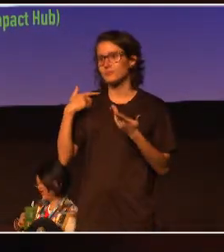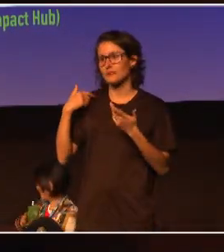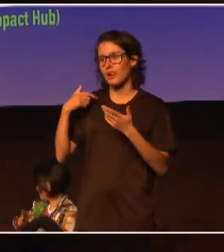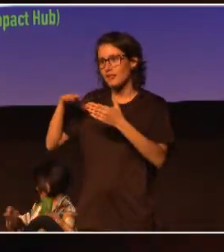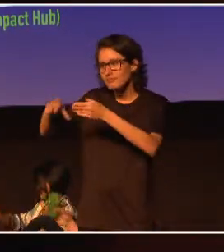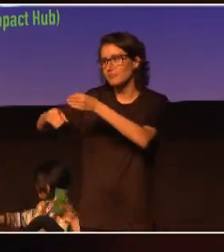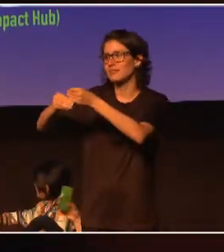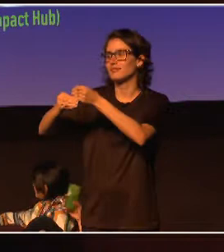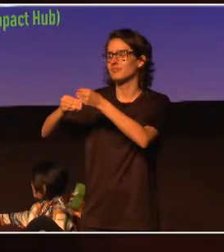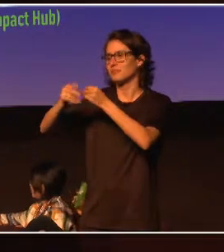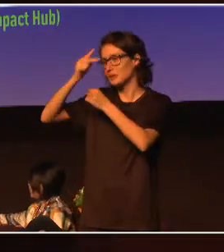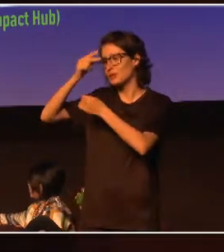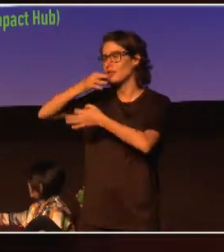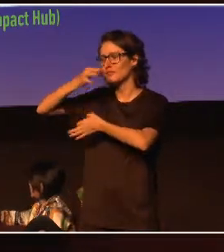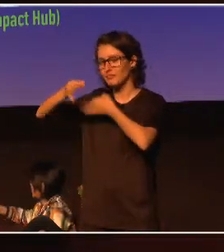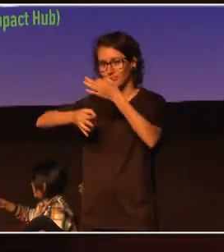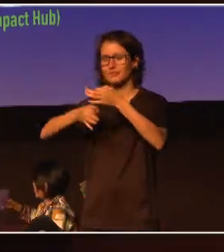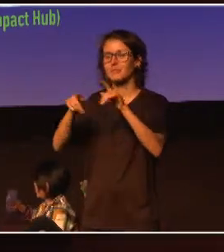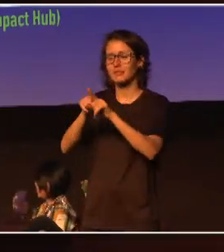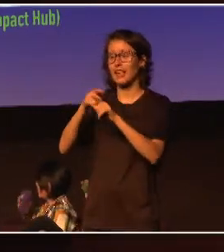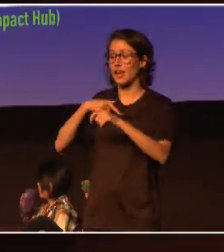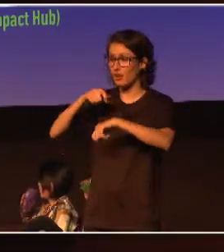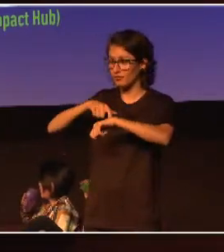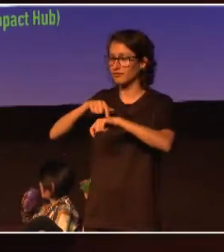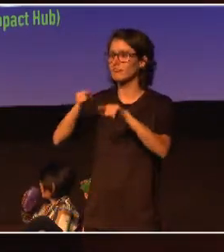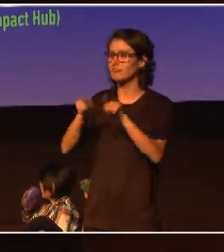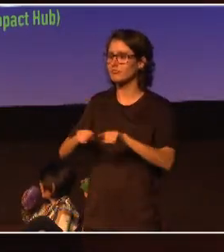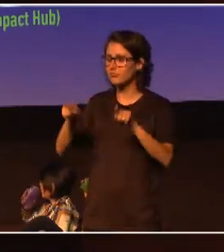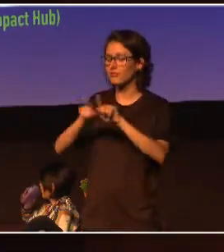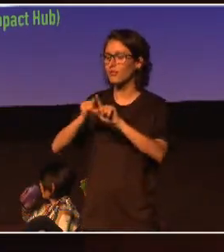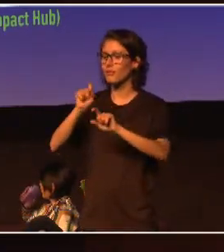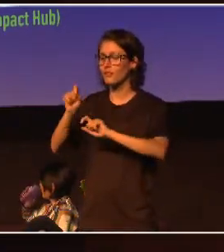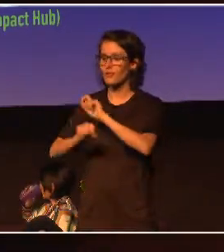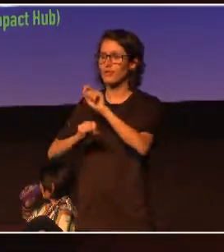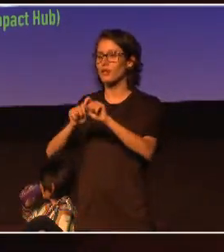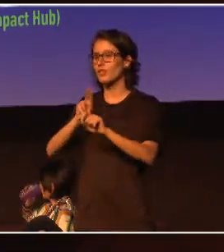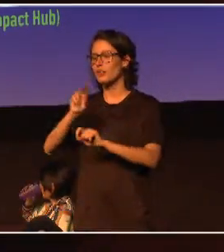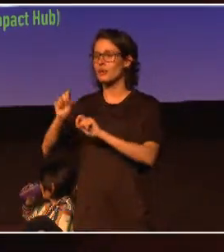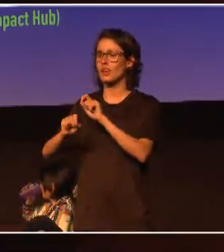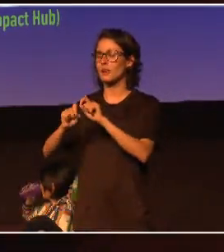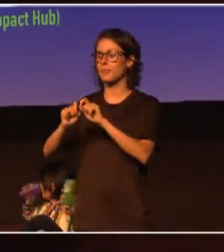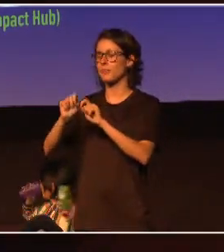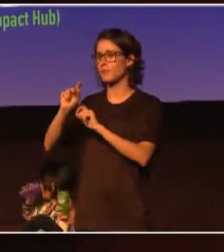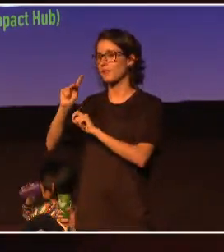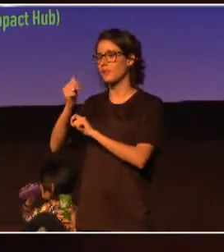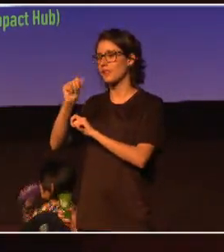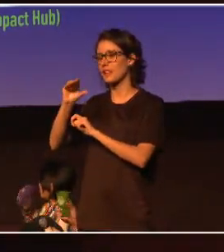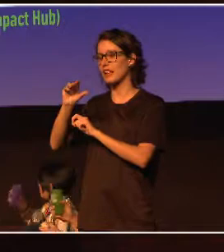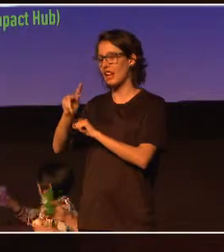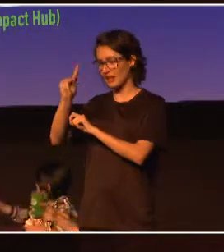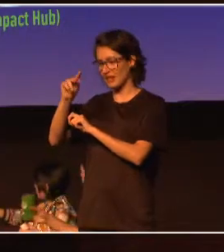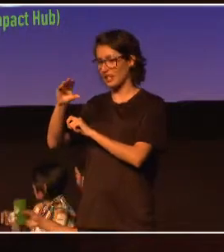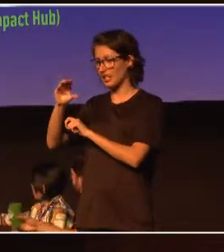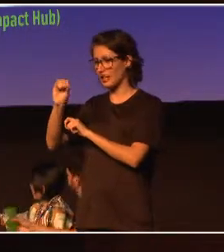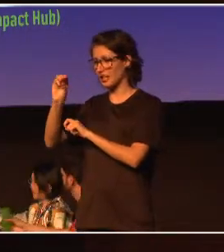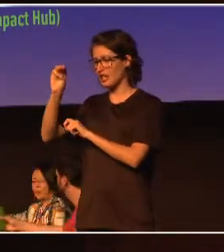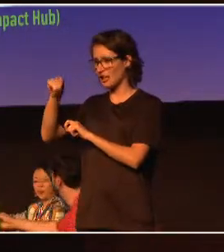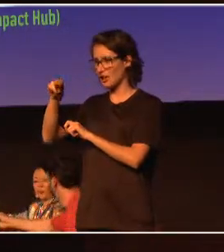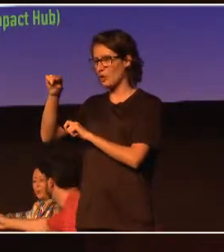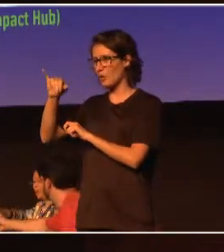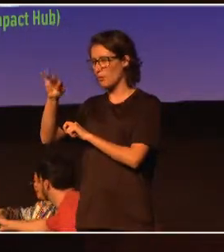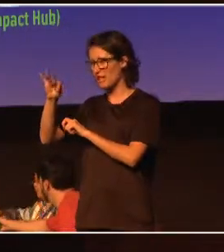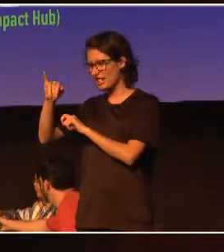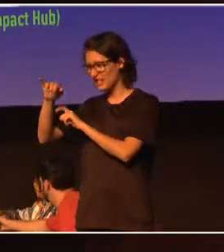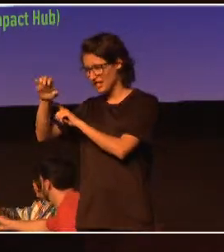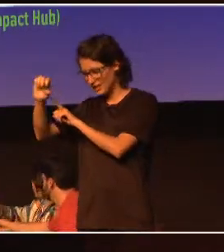com o que todo mundo conversou, atualmente eu estou fazendo essa coisa que se chama Hacking Communities, hackear comunidades.